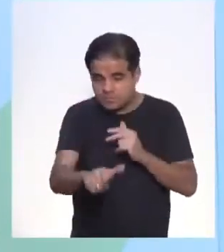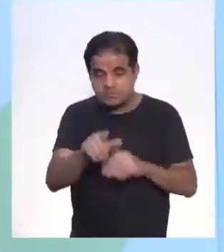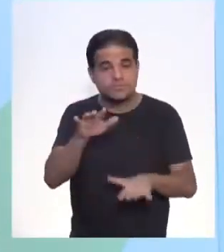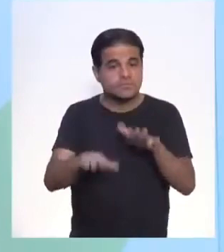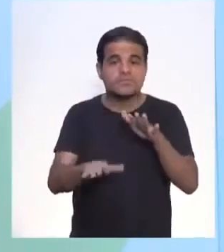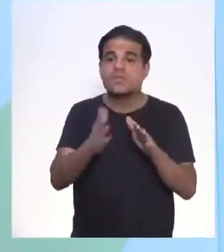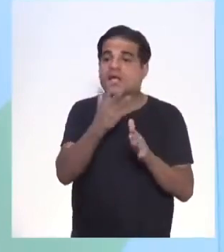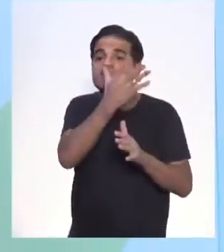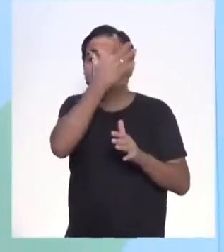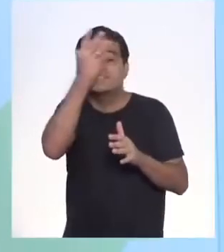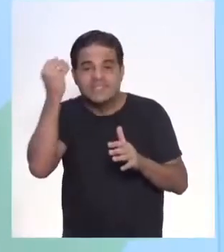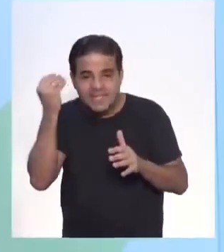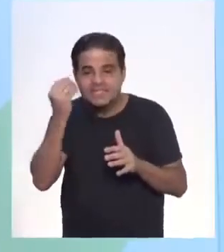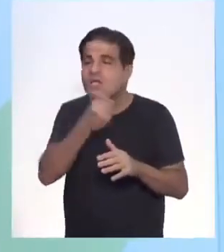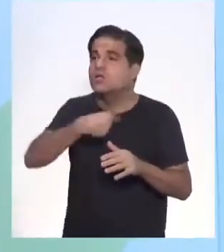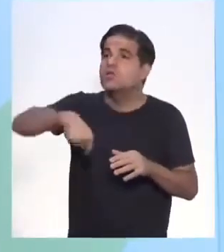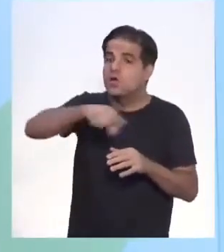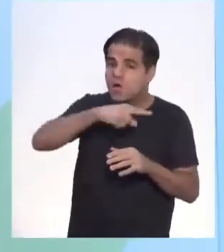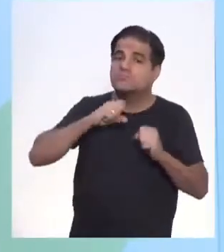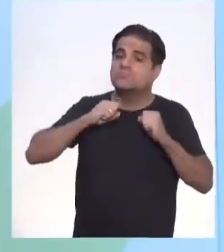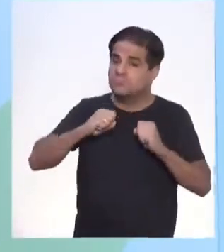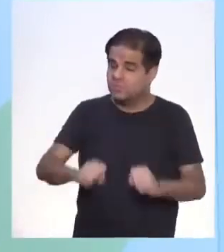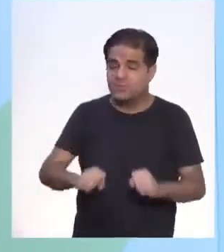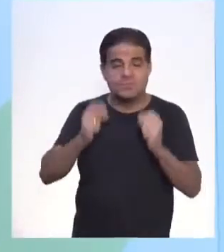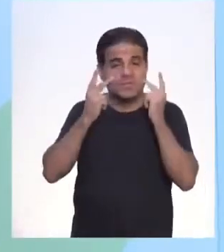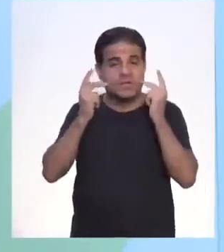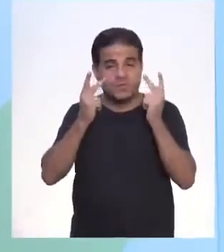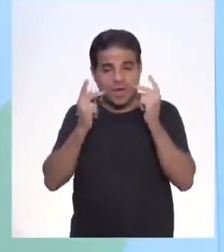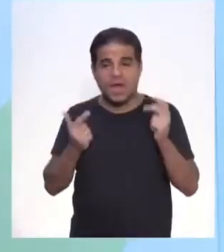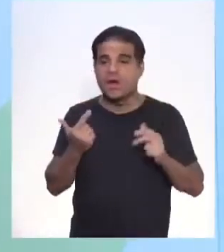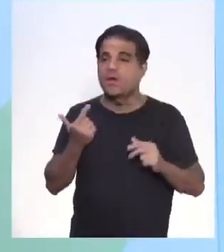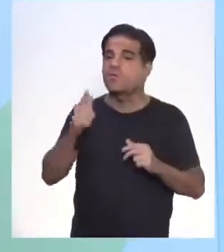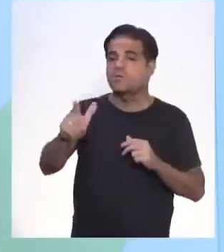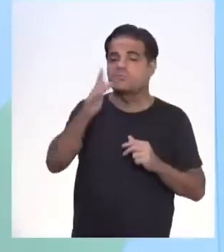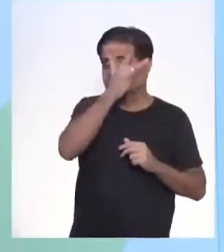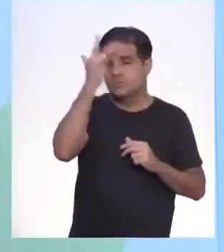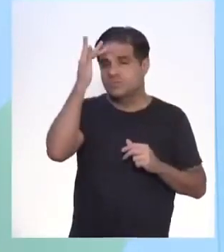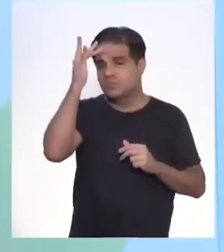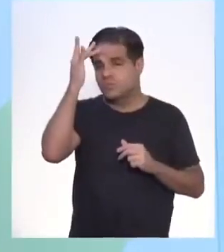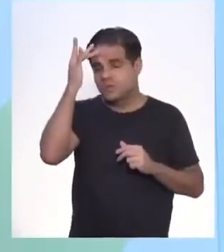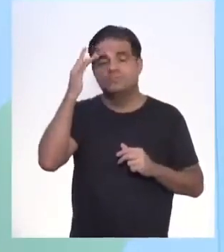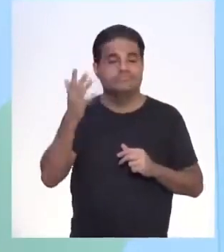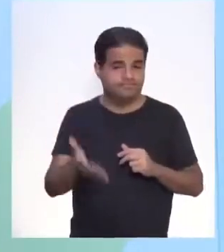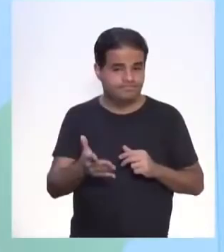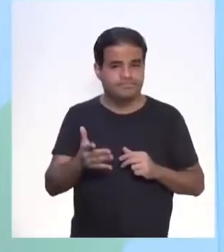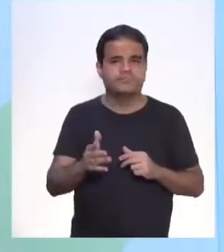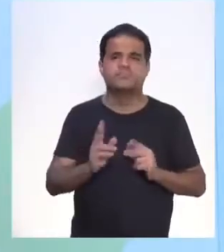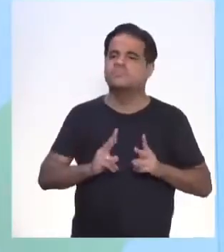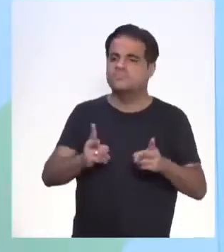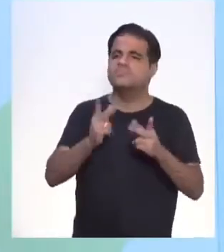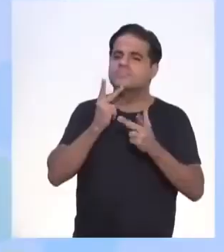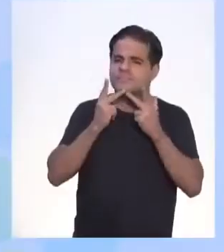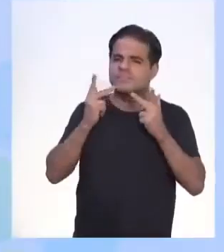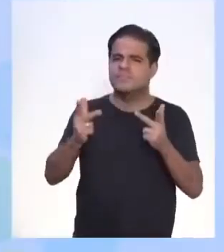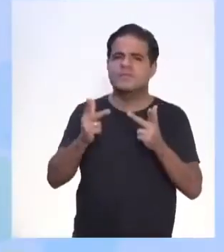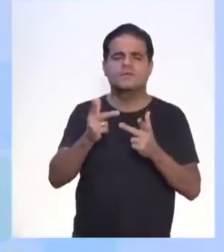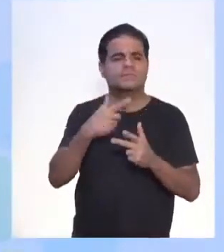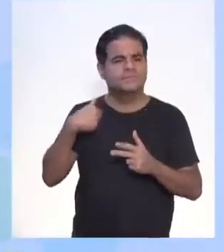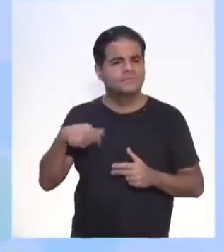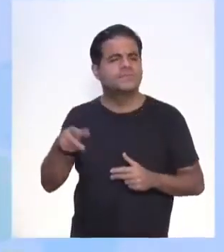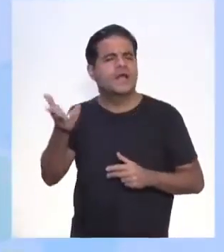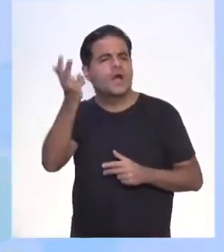gente esqueça que nós podemos não ser naturais para outra pessoa. Nós sempre falamos, né, Fabi, como